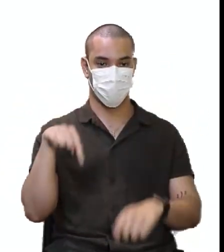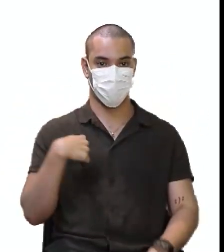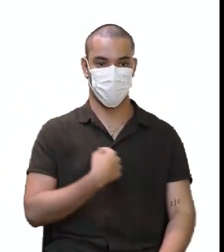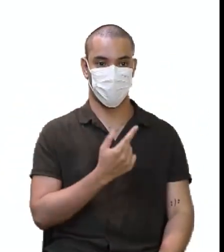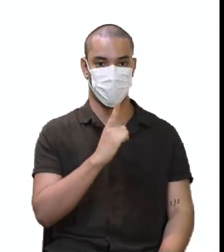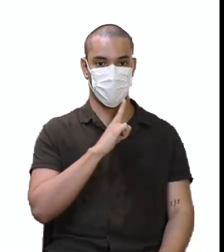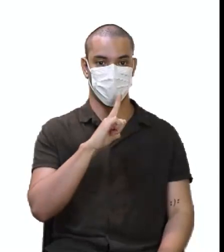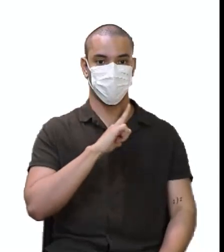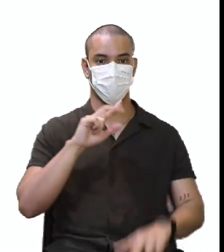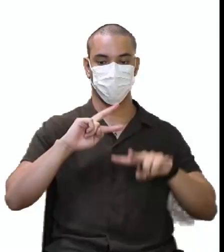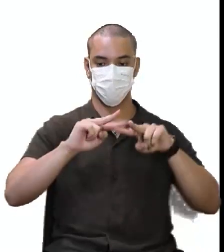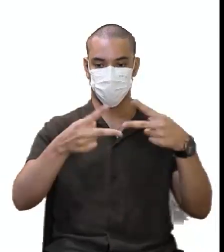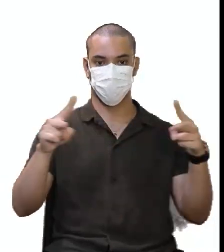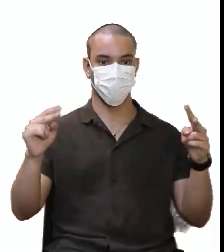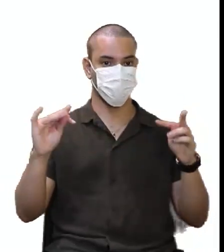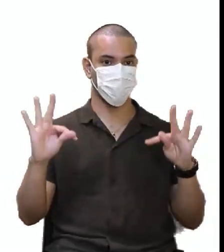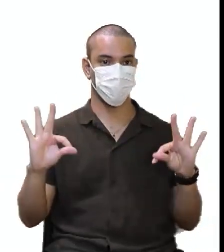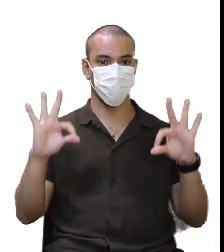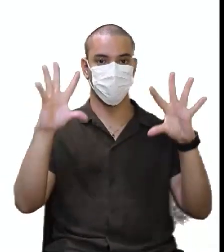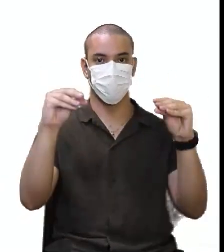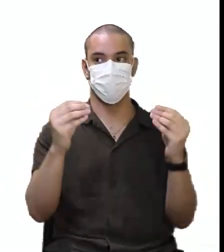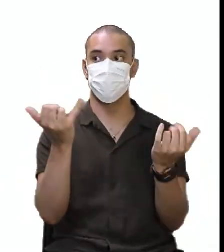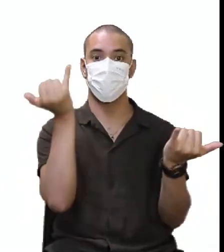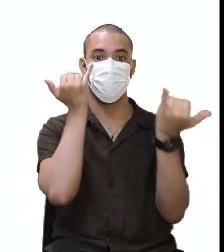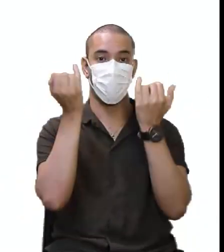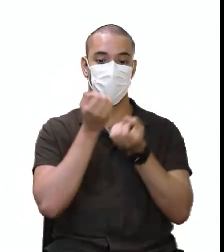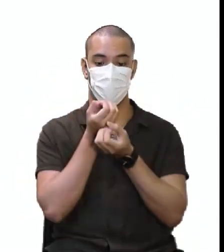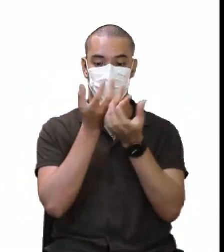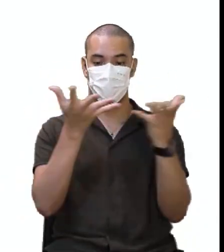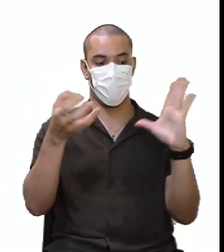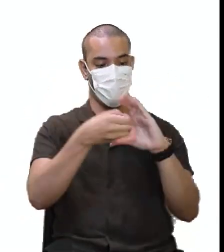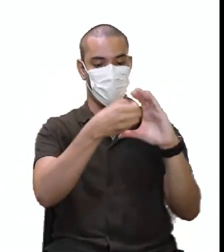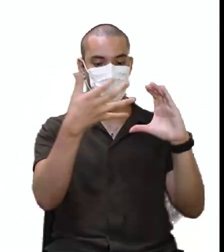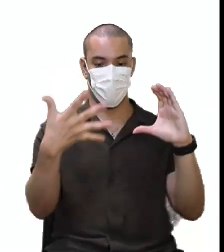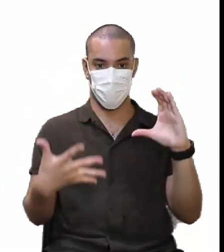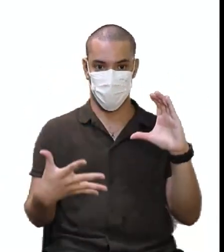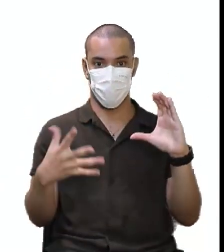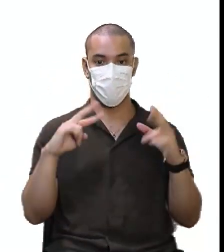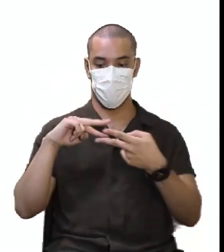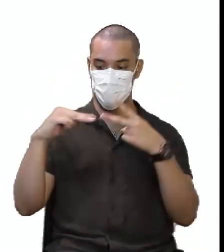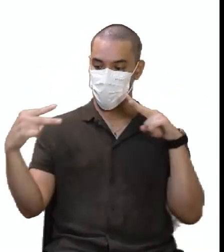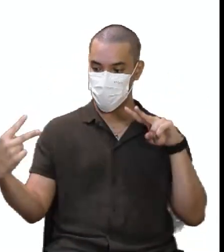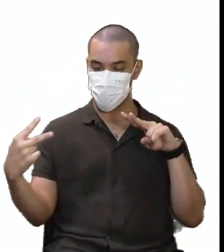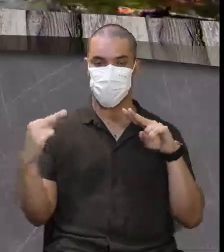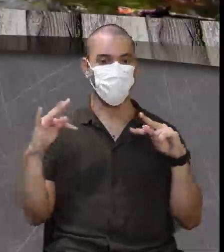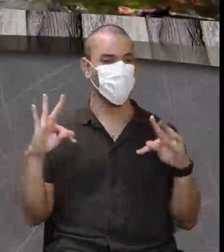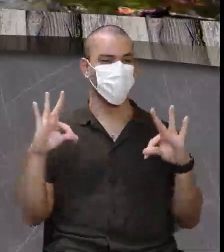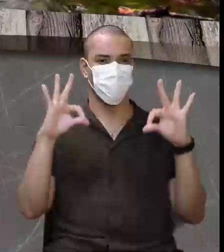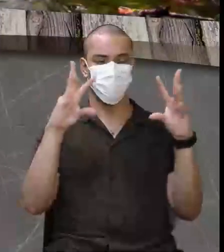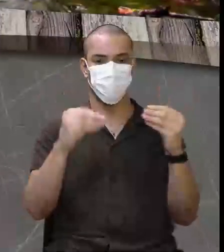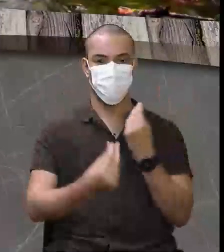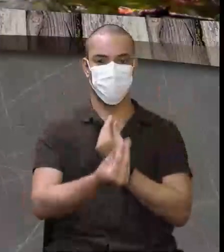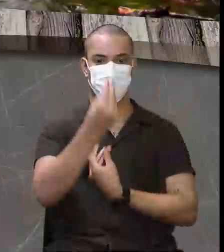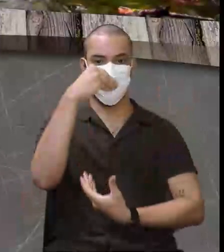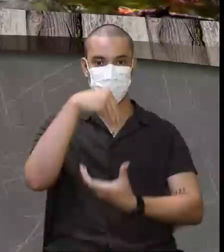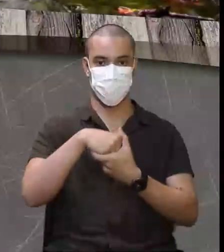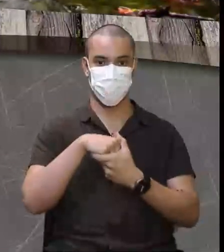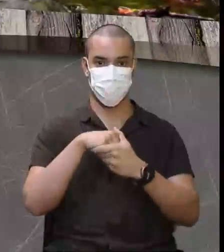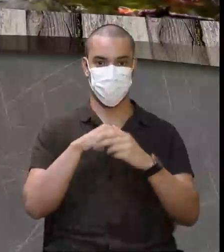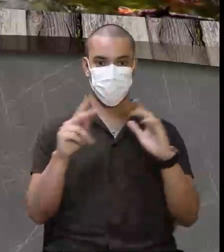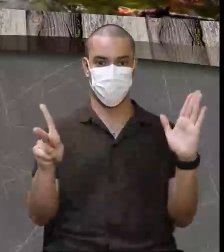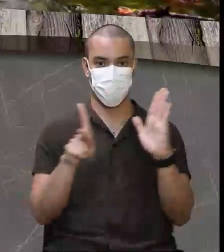de transmitir todas as nossas informações genéticas, ou seja, tudo aquilo que está ali